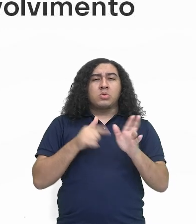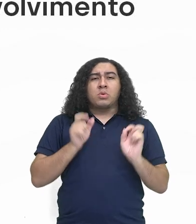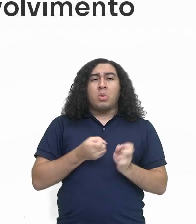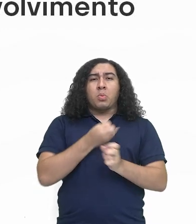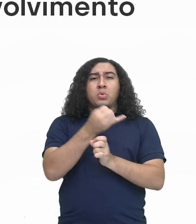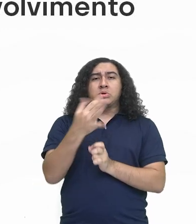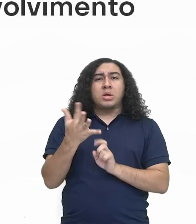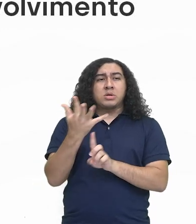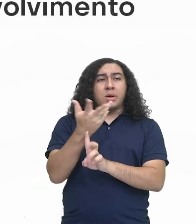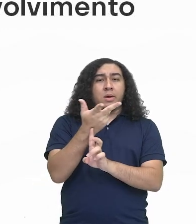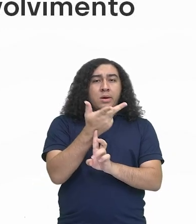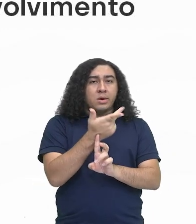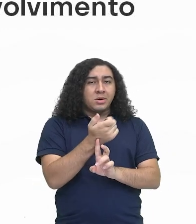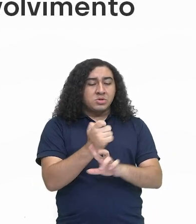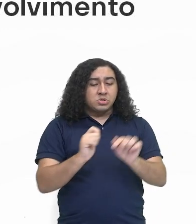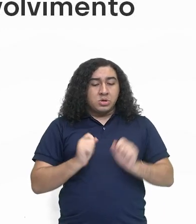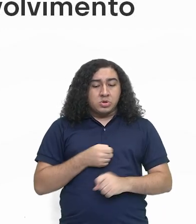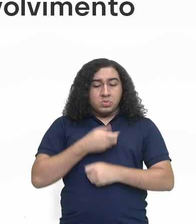artistas eles